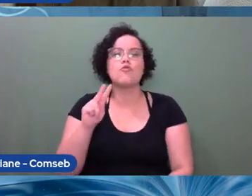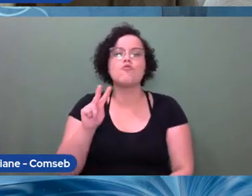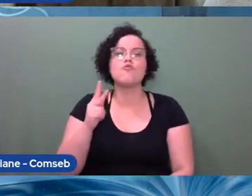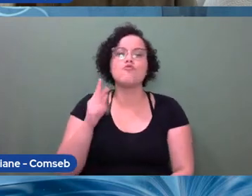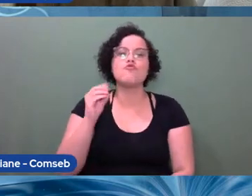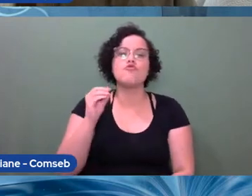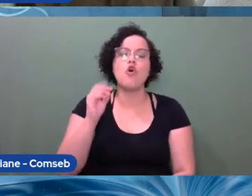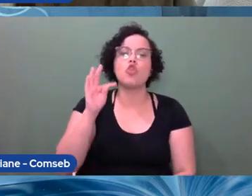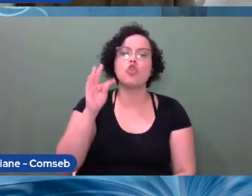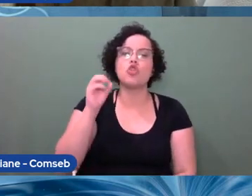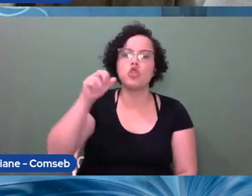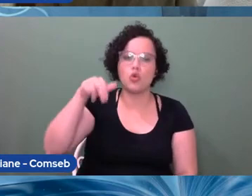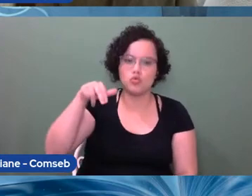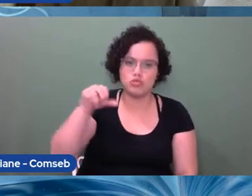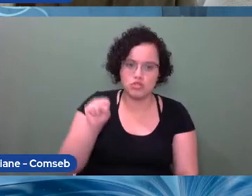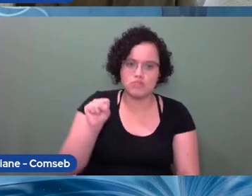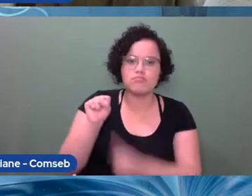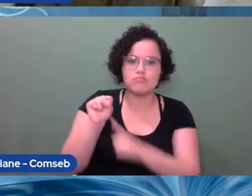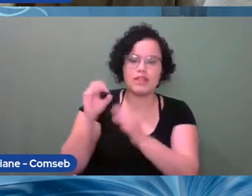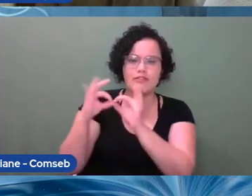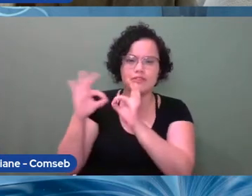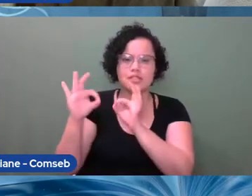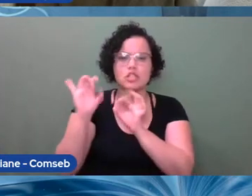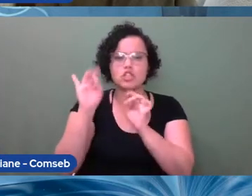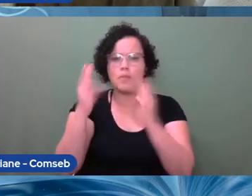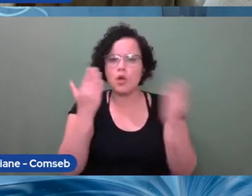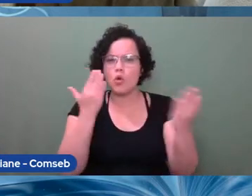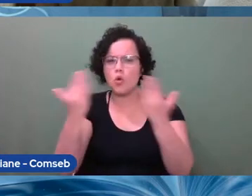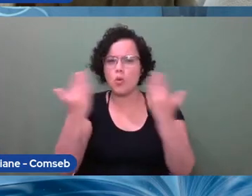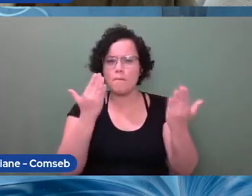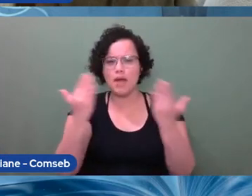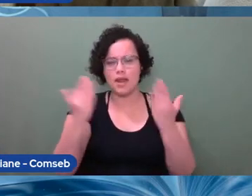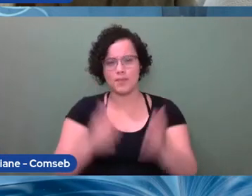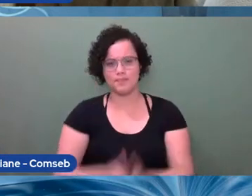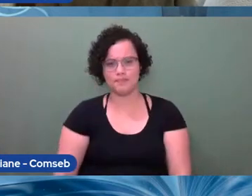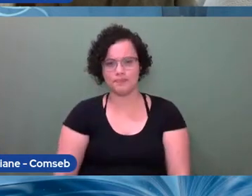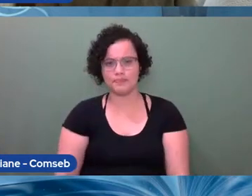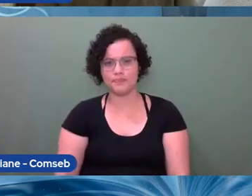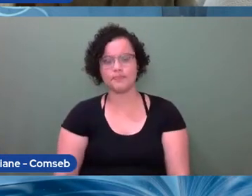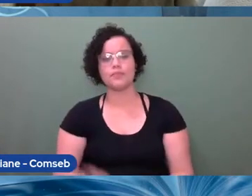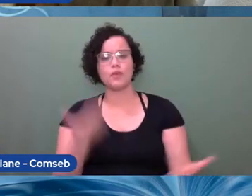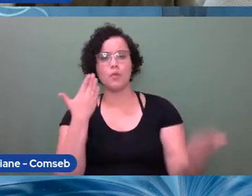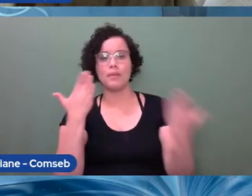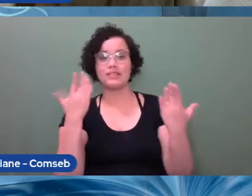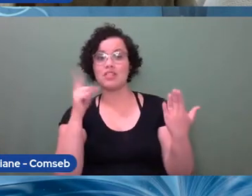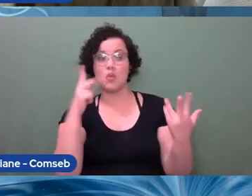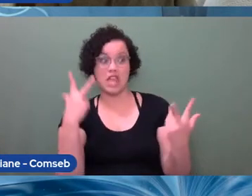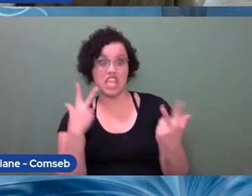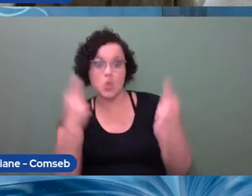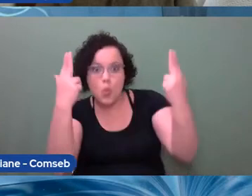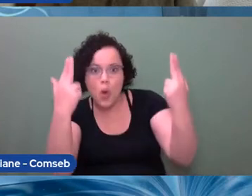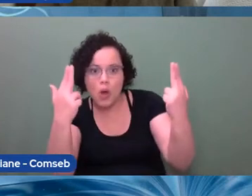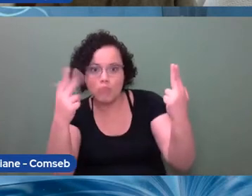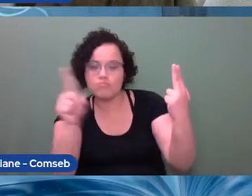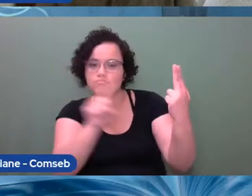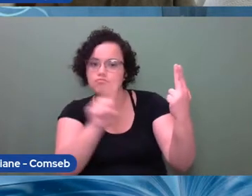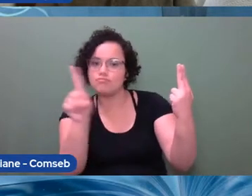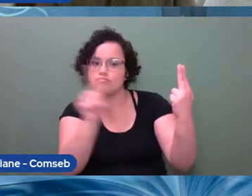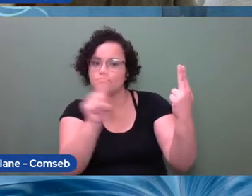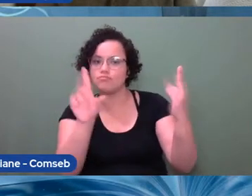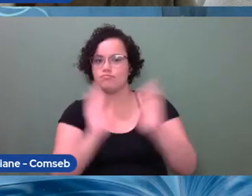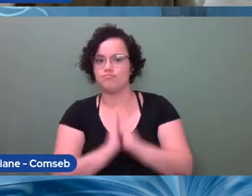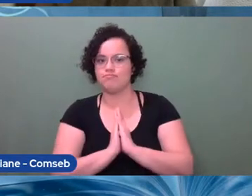é só para fazer uma analogia, porque analogia não é igualdade. A gente precisa tomar muito